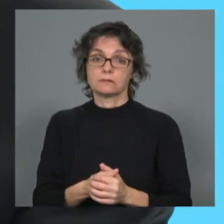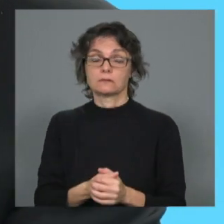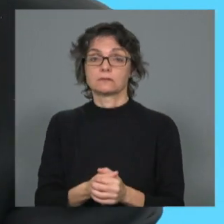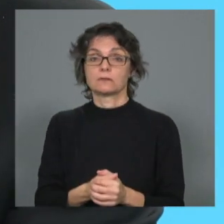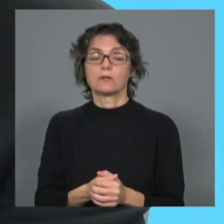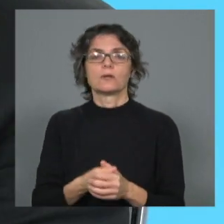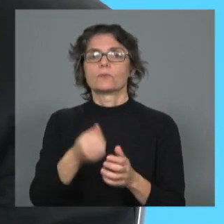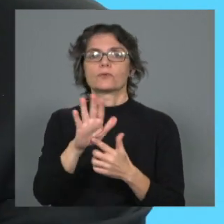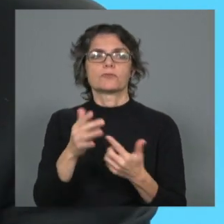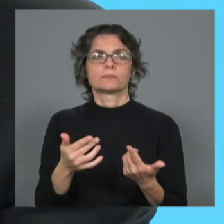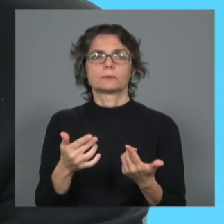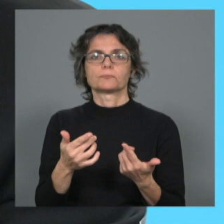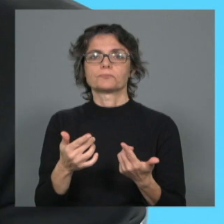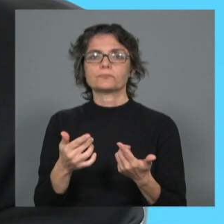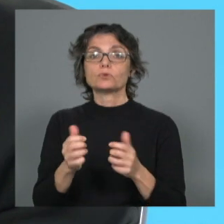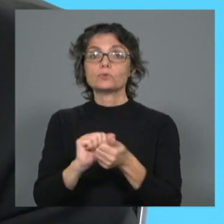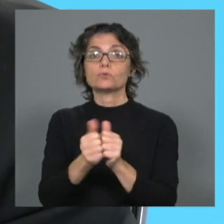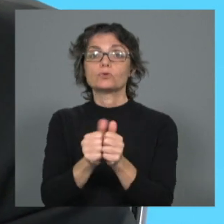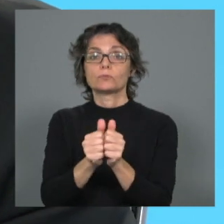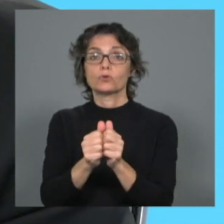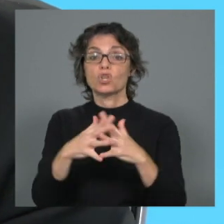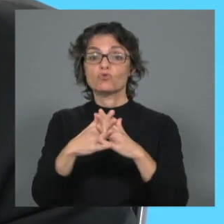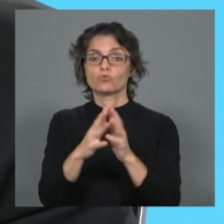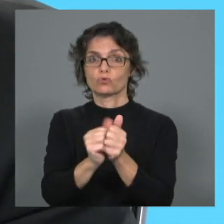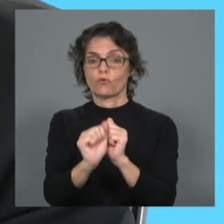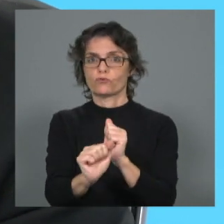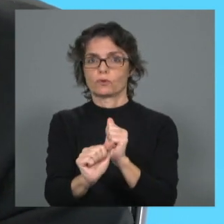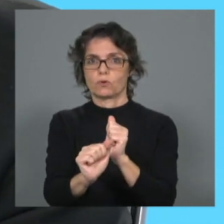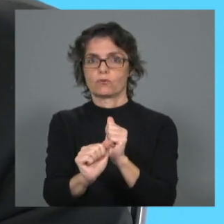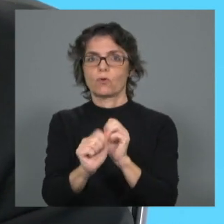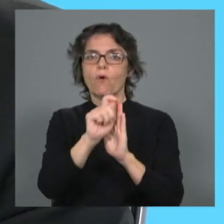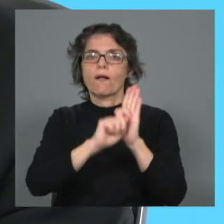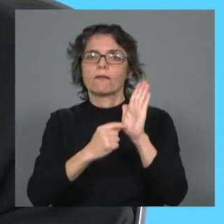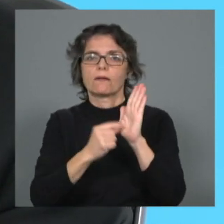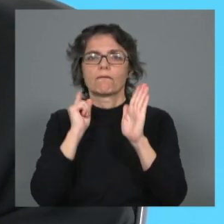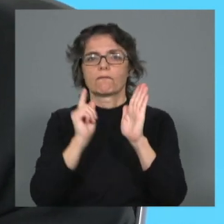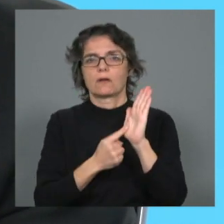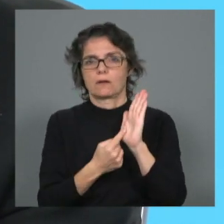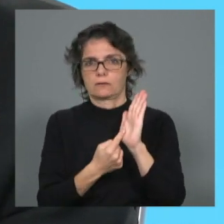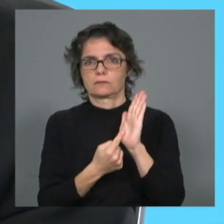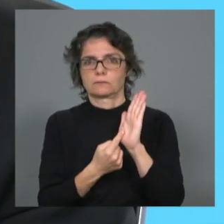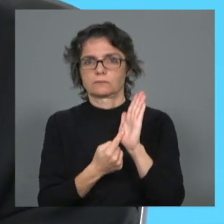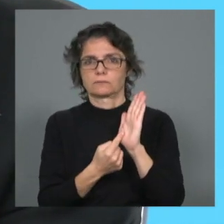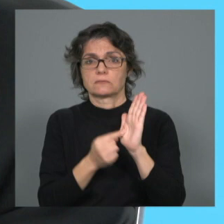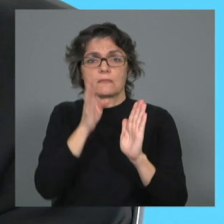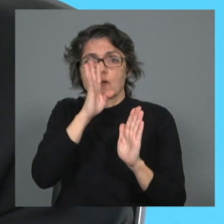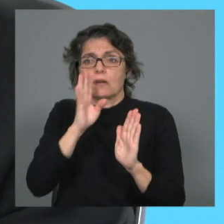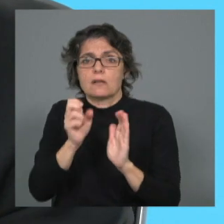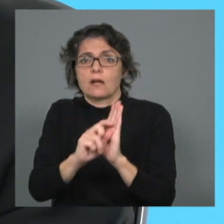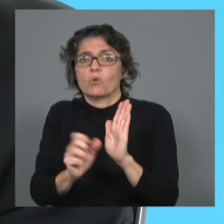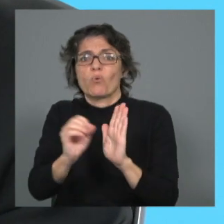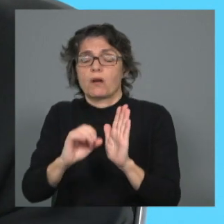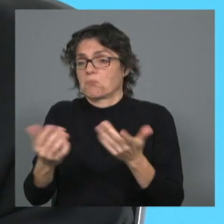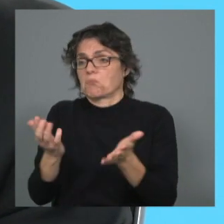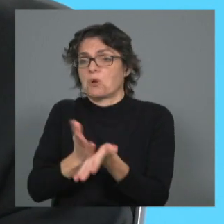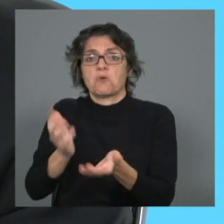chão, digamos, onde se move o desporto é a dimensão ética, é a dimensão valorativa. Sem isto é outra coisa, é competição